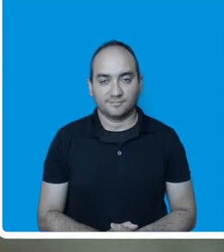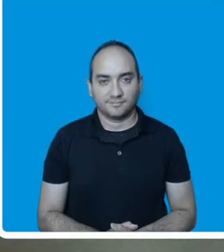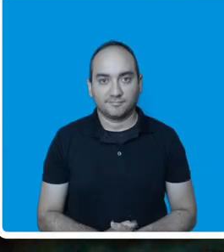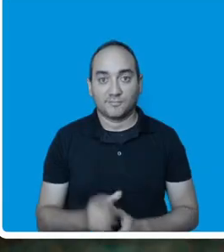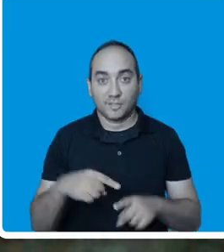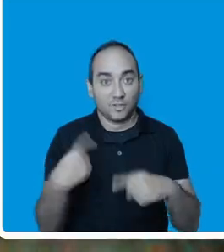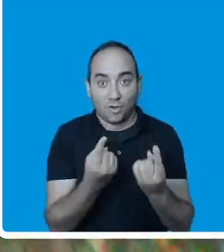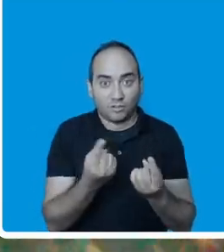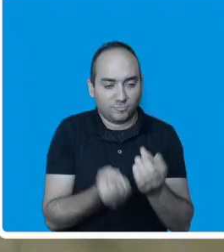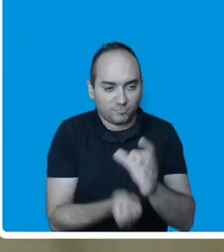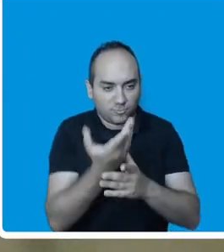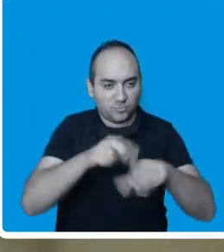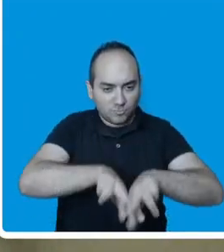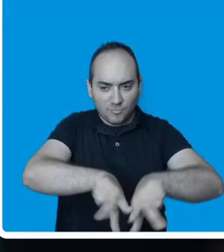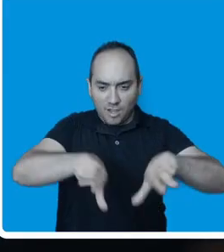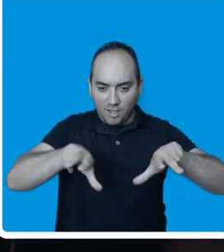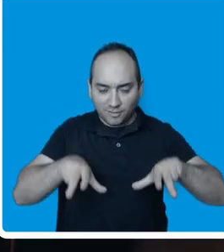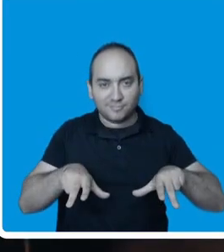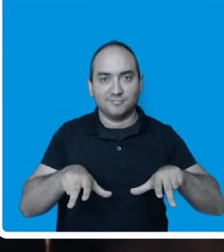Somos multiplicadores.